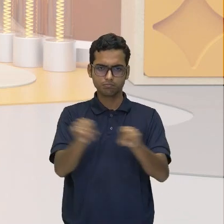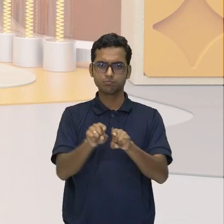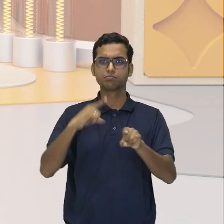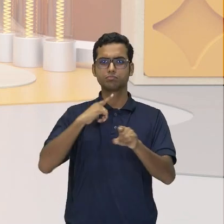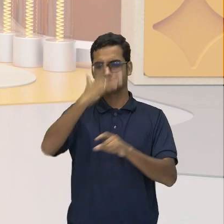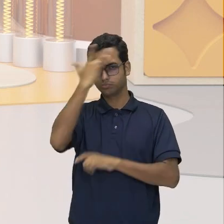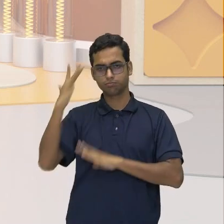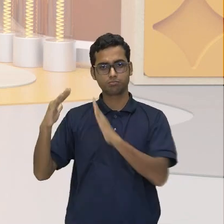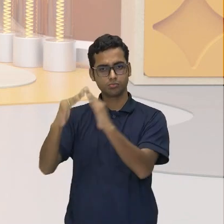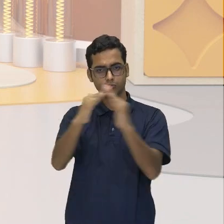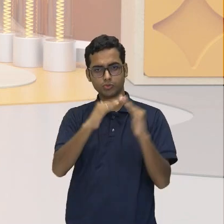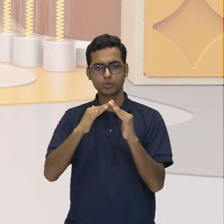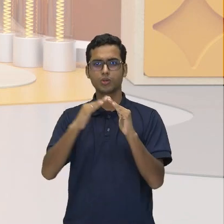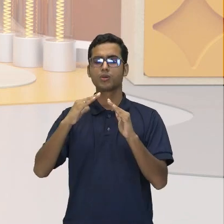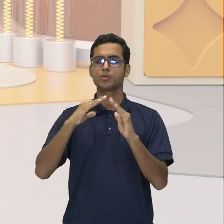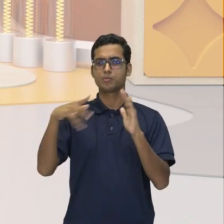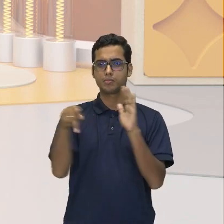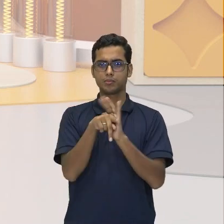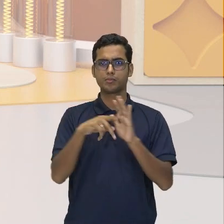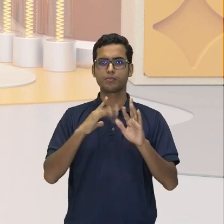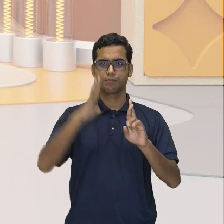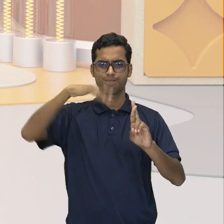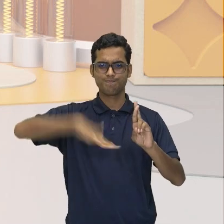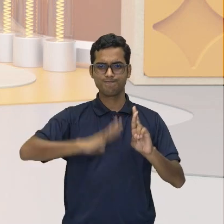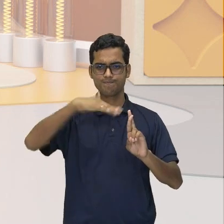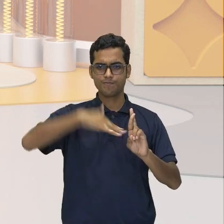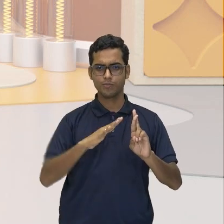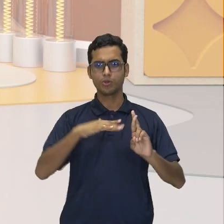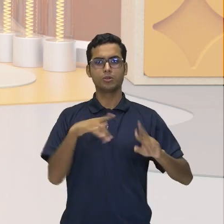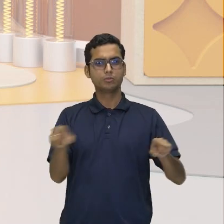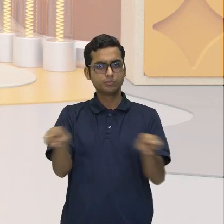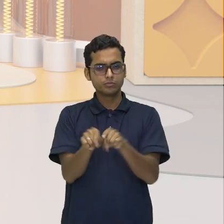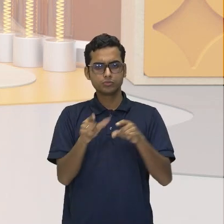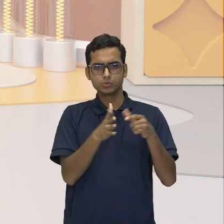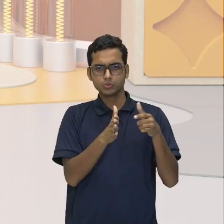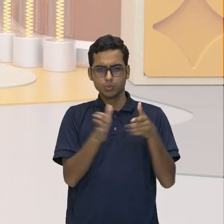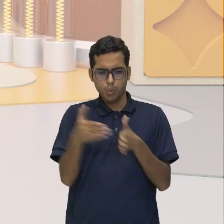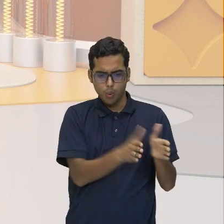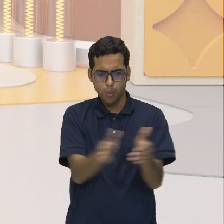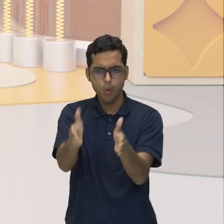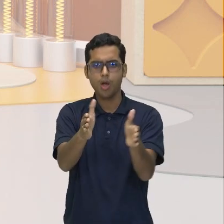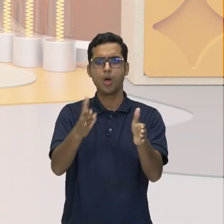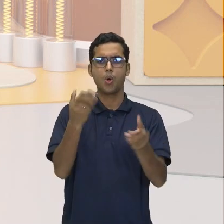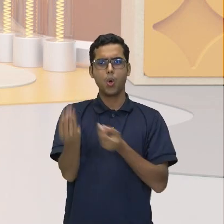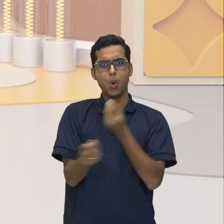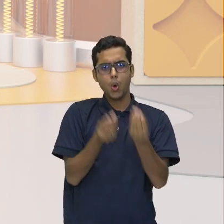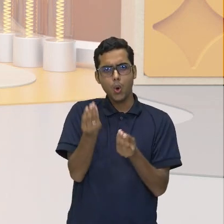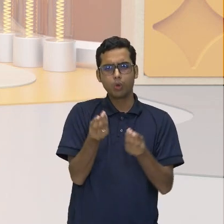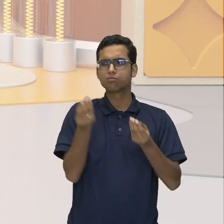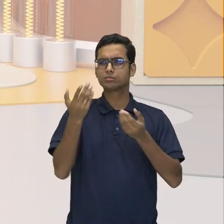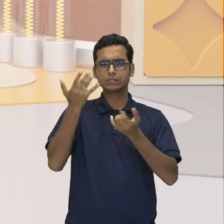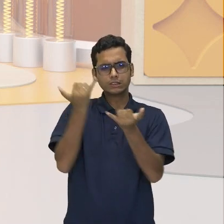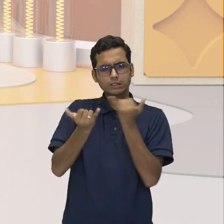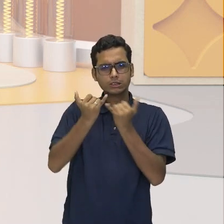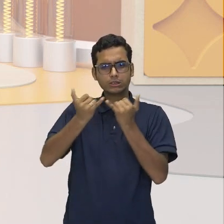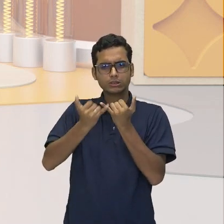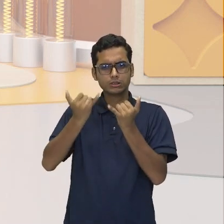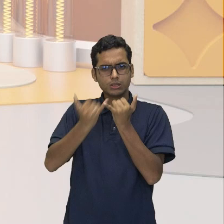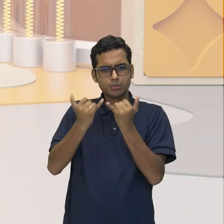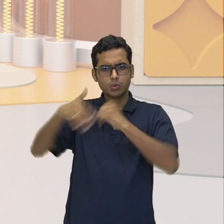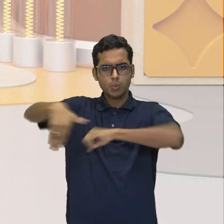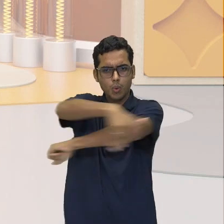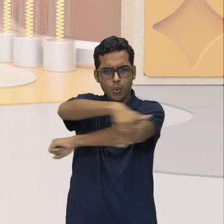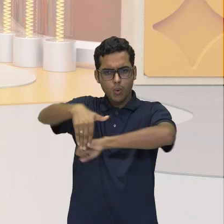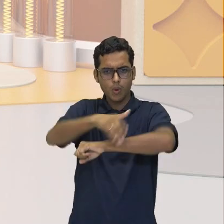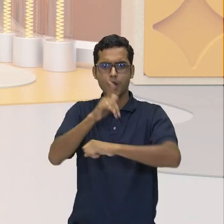os moradores da região. E os rios, eles funcionam como se fossem vias mesmo, né? Nós temos uma via